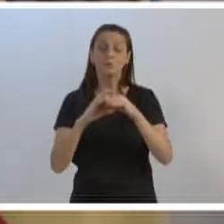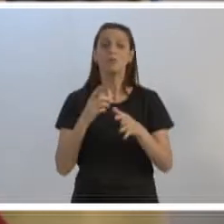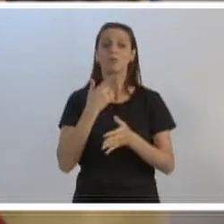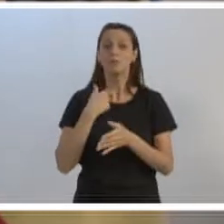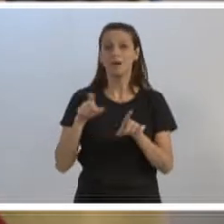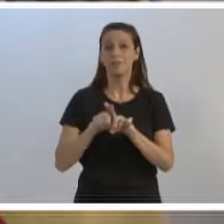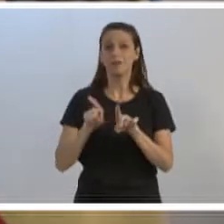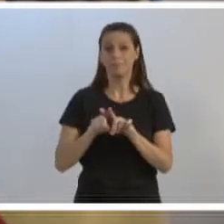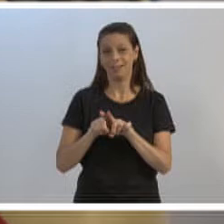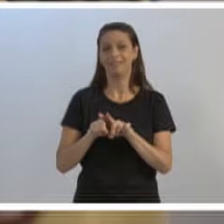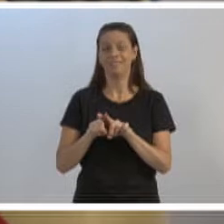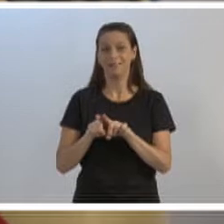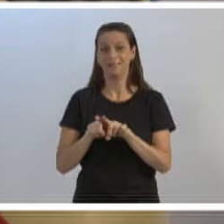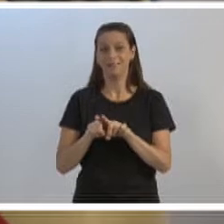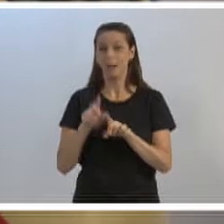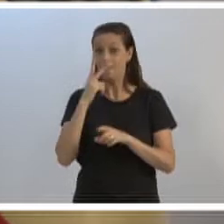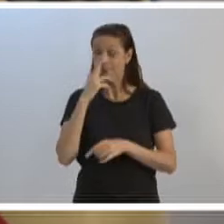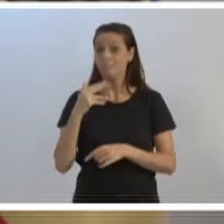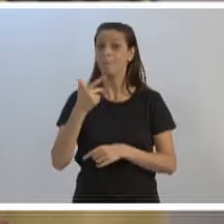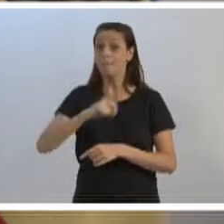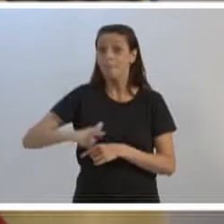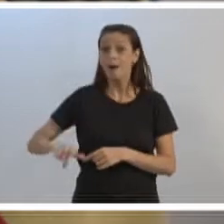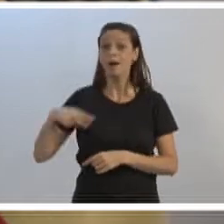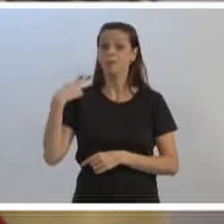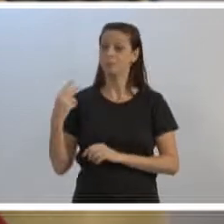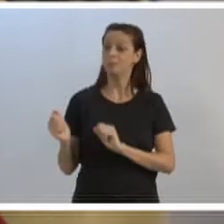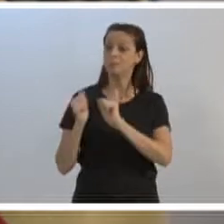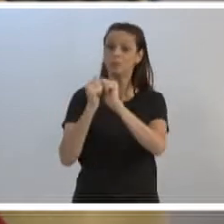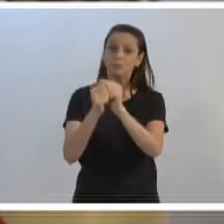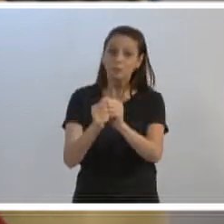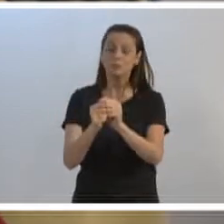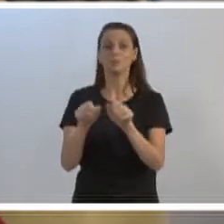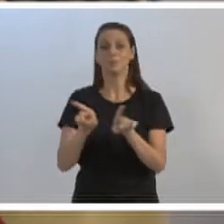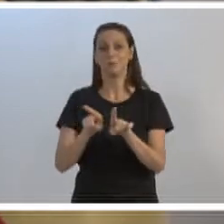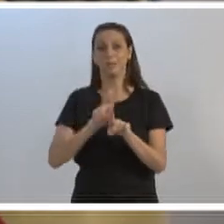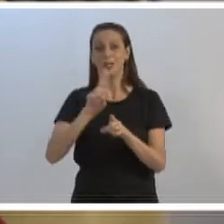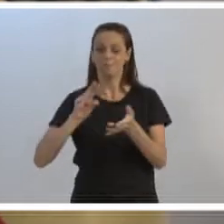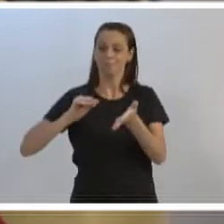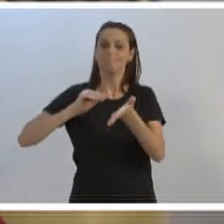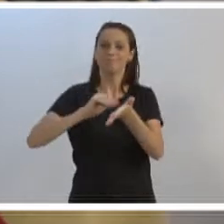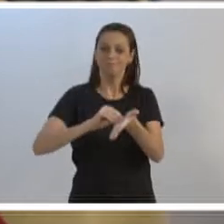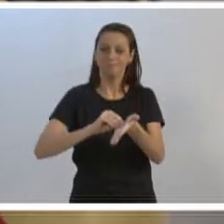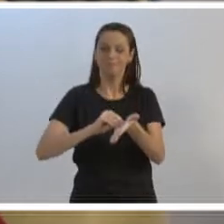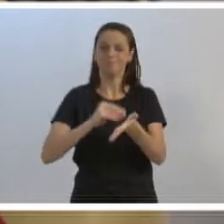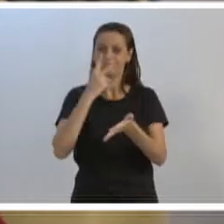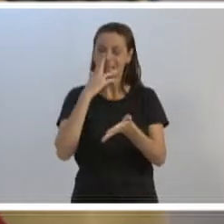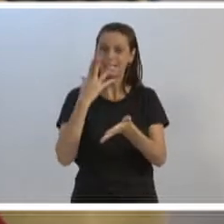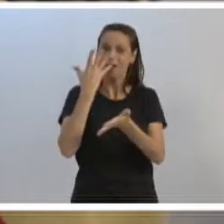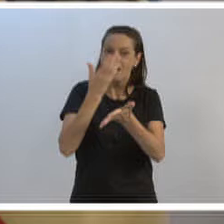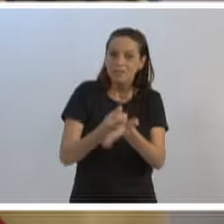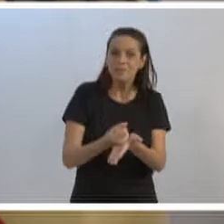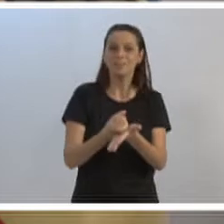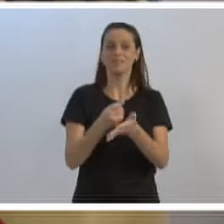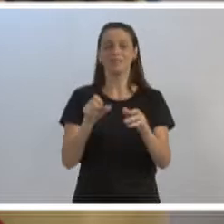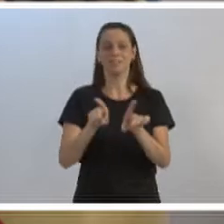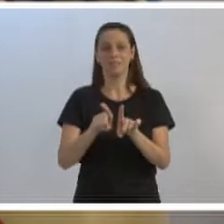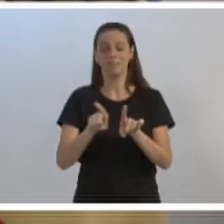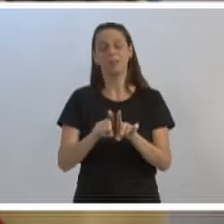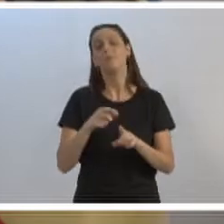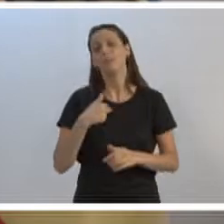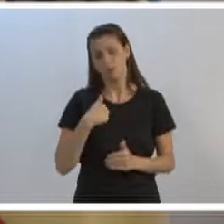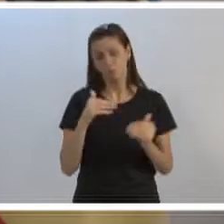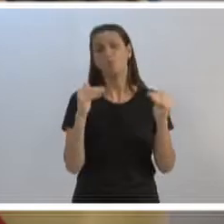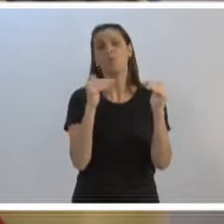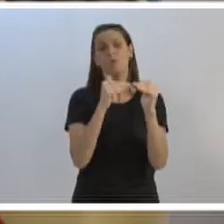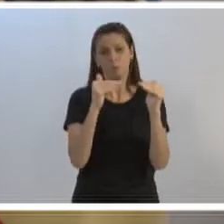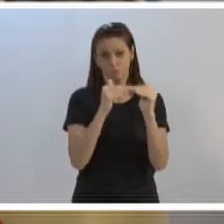só do vereador, mas é uma vontade de que outros vereadores também compartilhassem aquilo e que isso tivesse expresso em relação a isso. Concordo com o